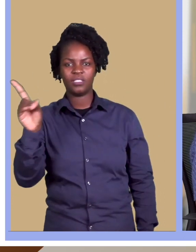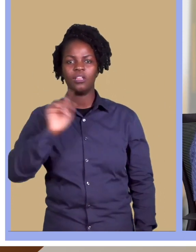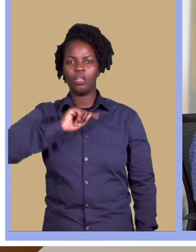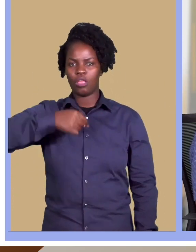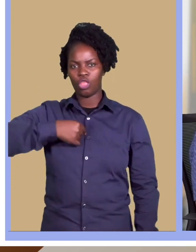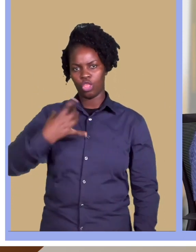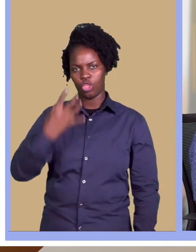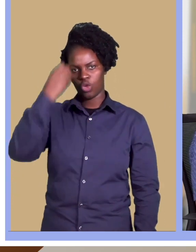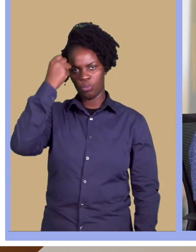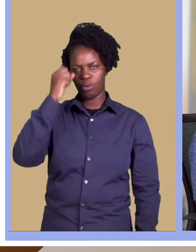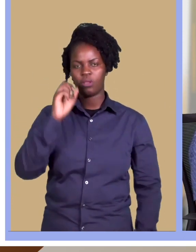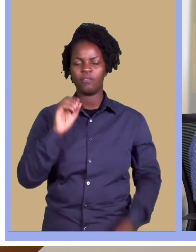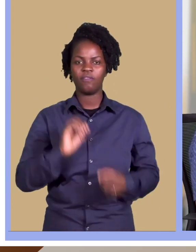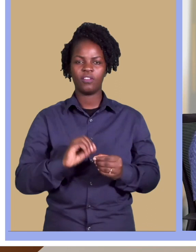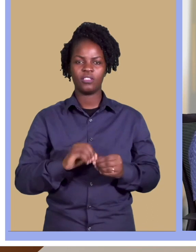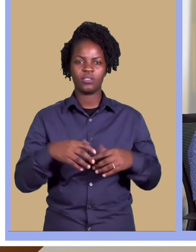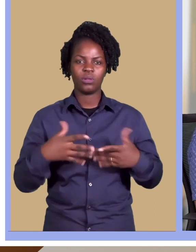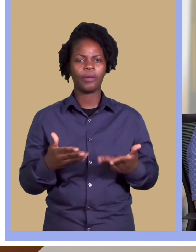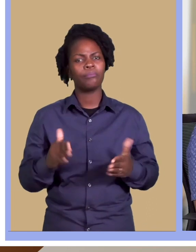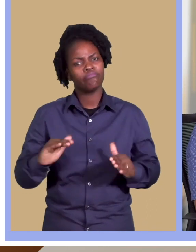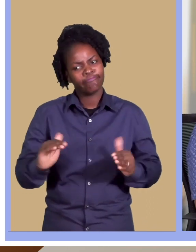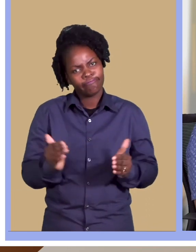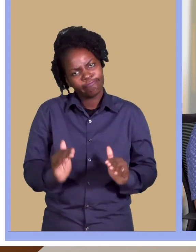minimizar? Eu acho que sim.